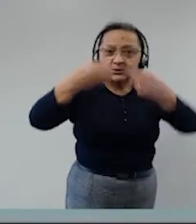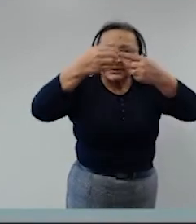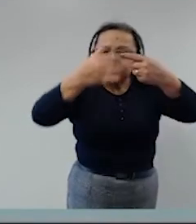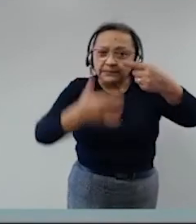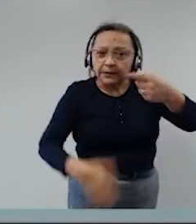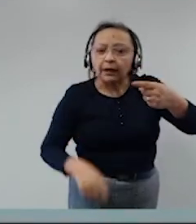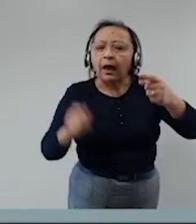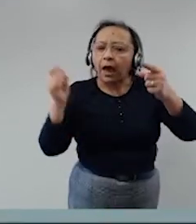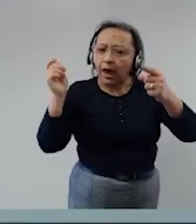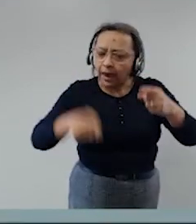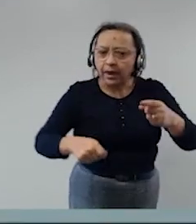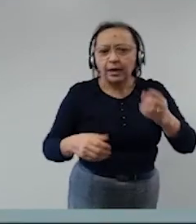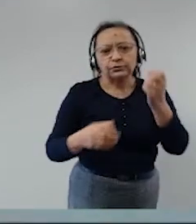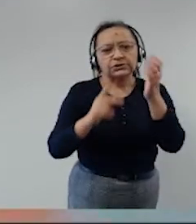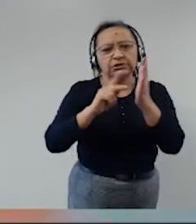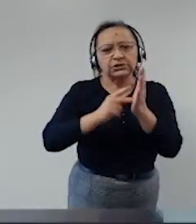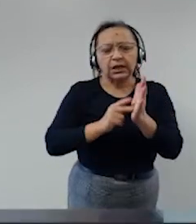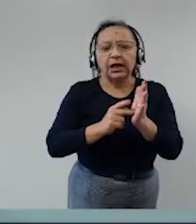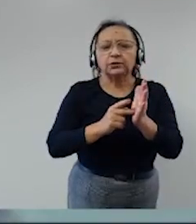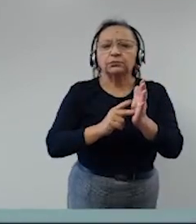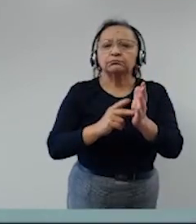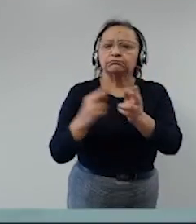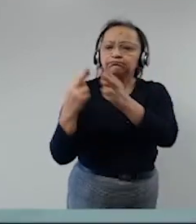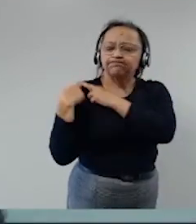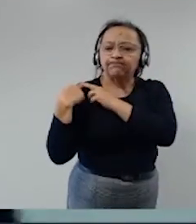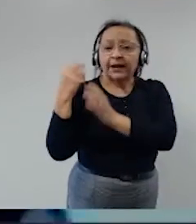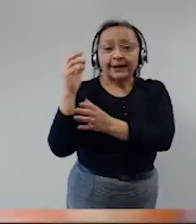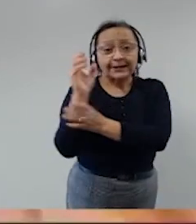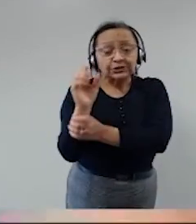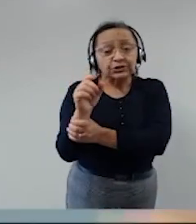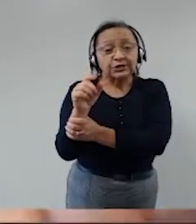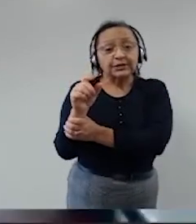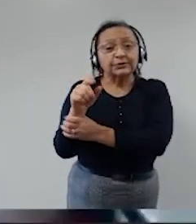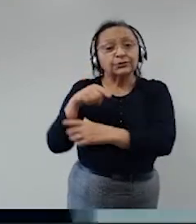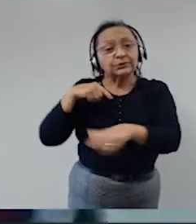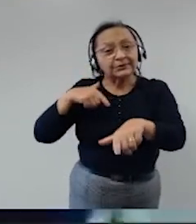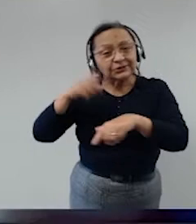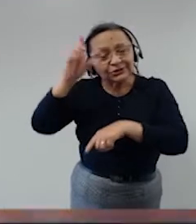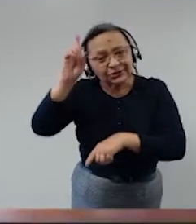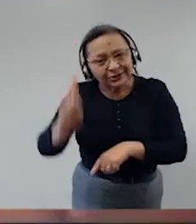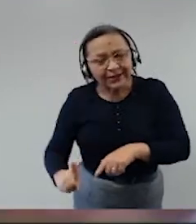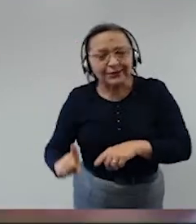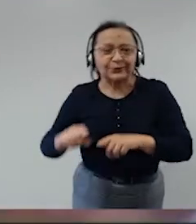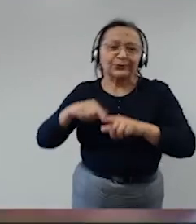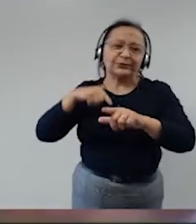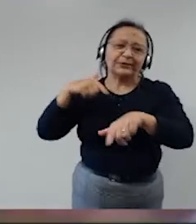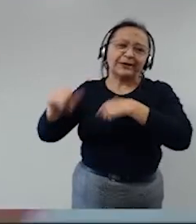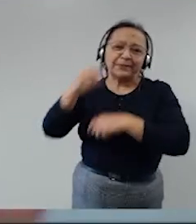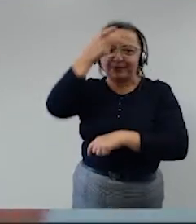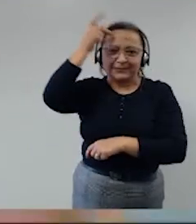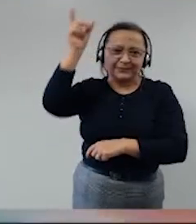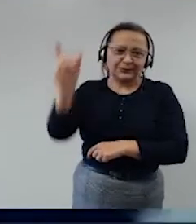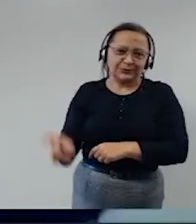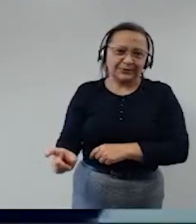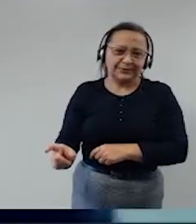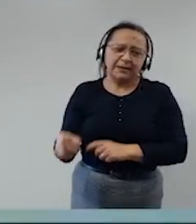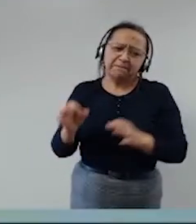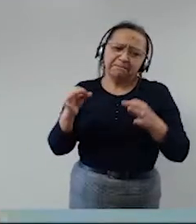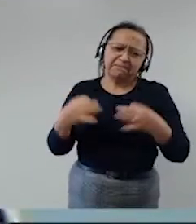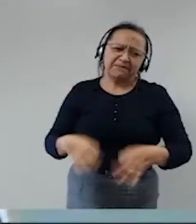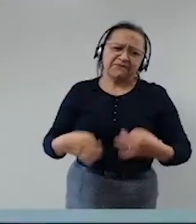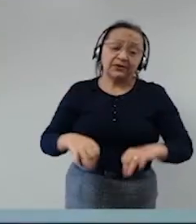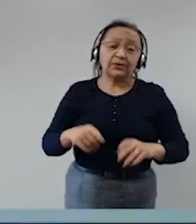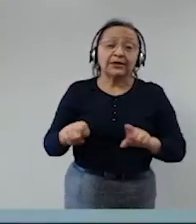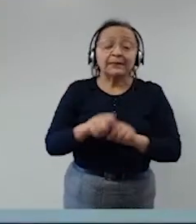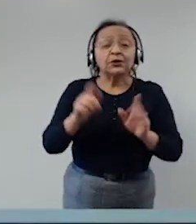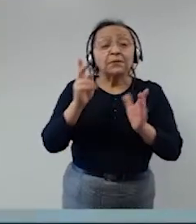garantia de direitos e interesses dos trabalhadores, administrativamente ou judicialmente. Perfeito. E ainda no